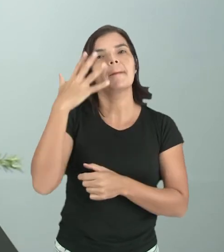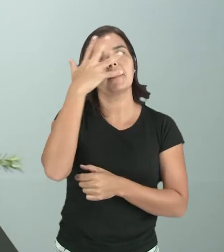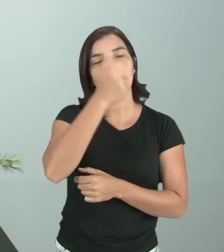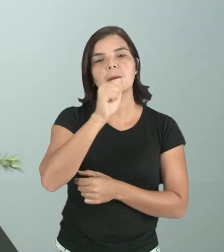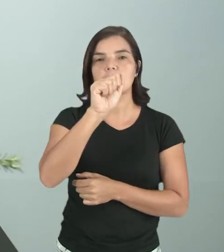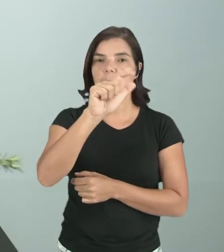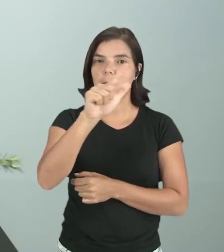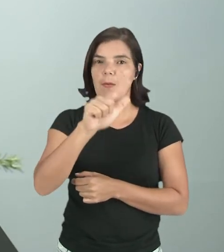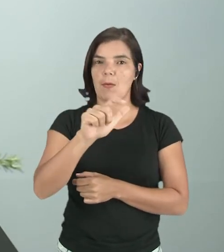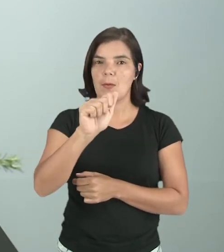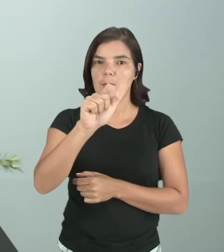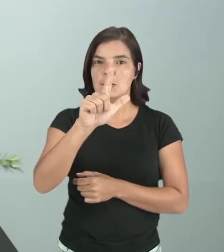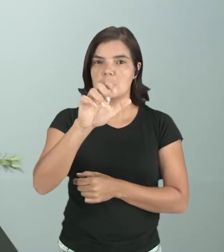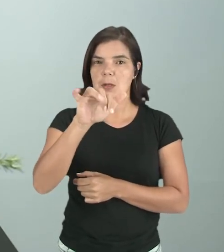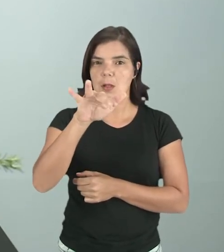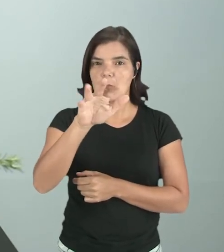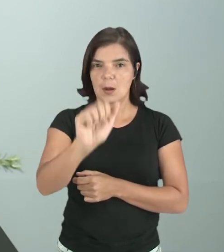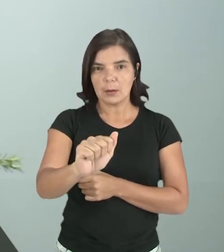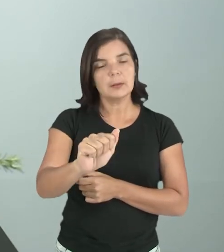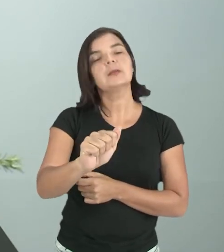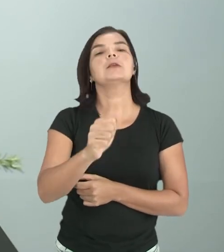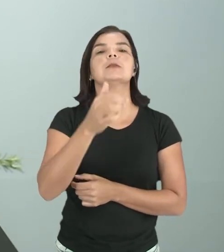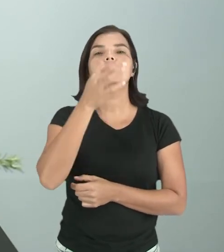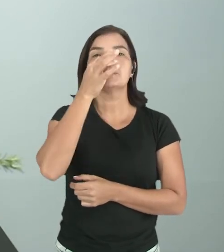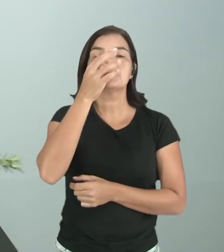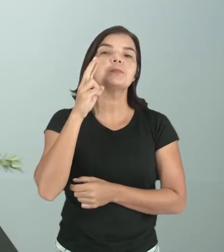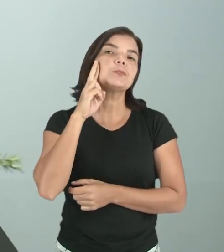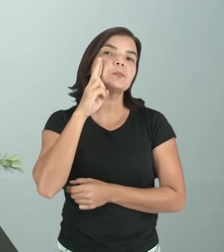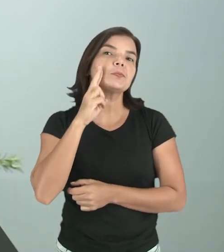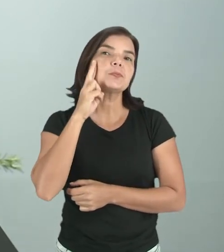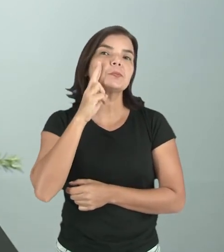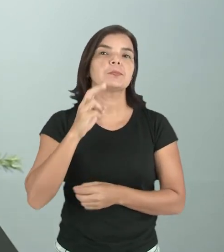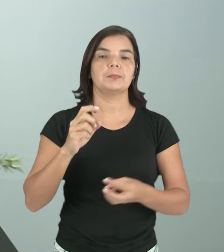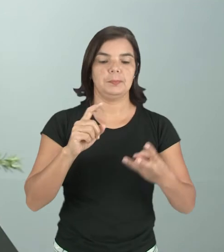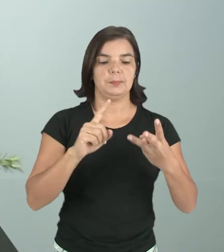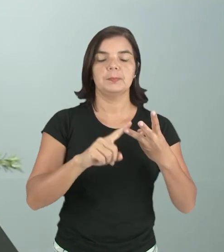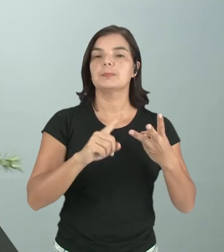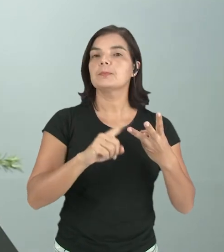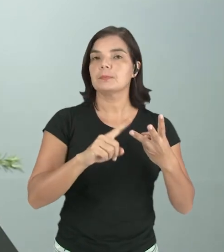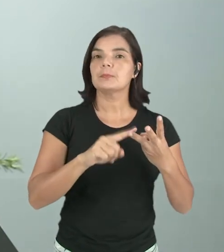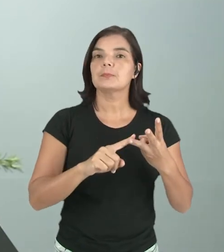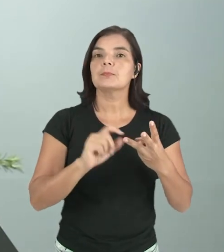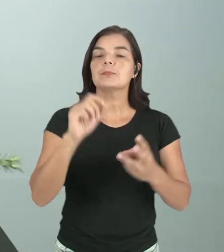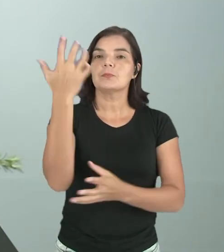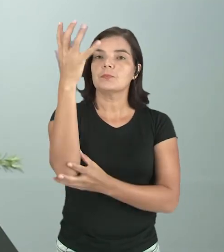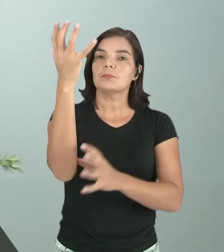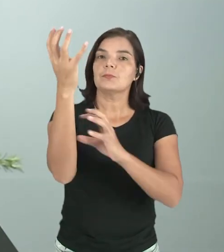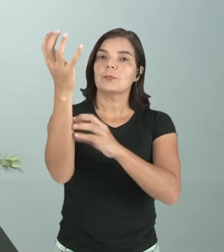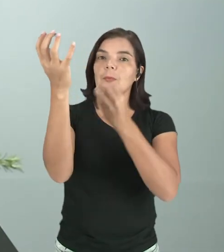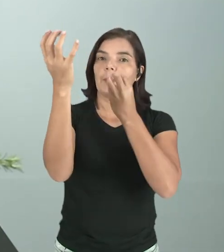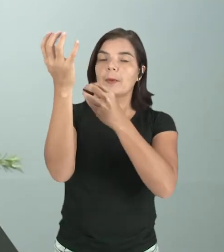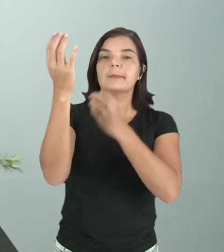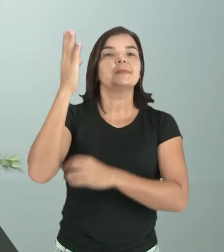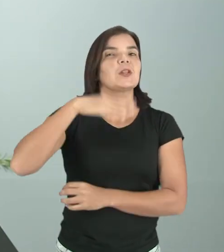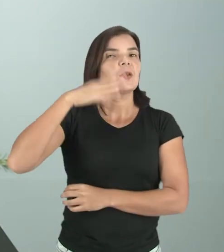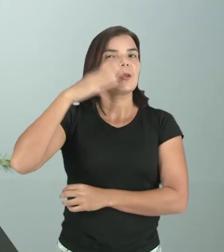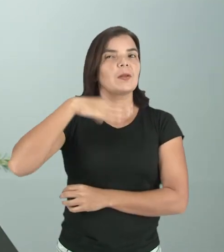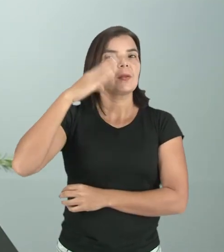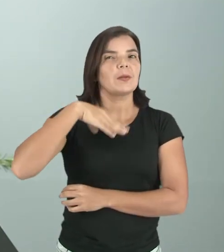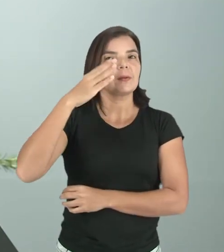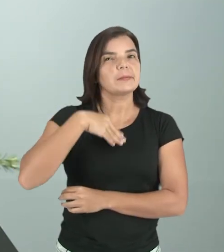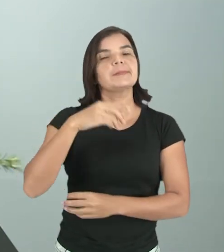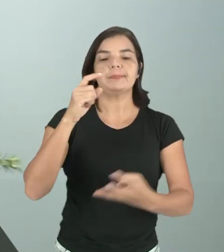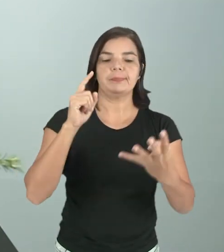azaleia, essa que tem a florzinha rosa. A frutífera, que foi a